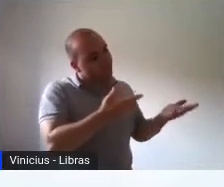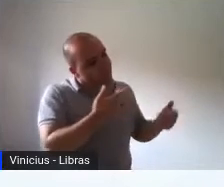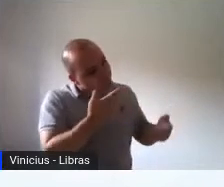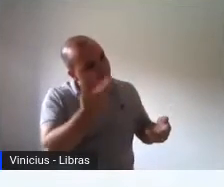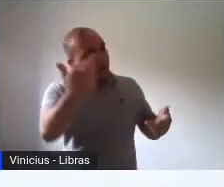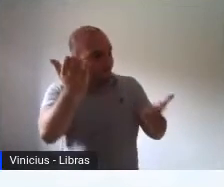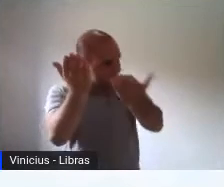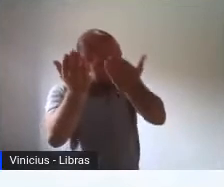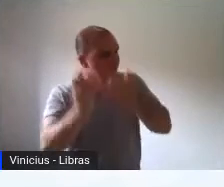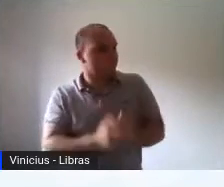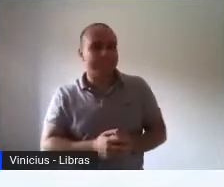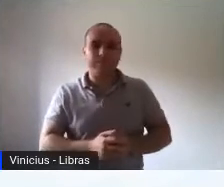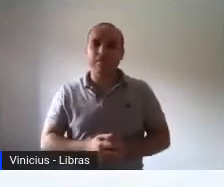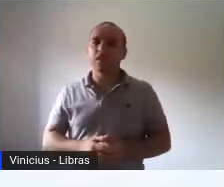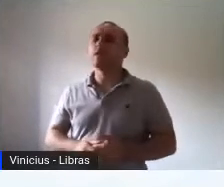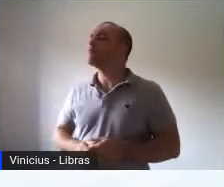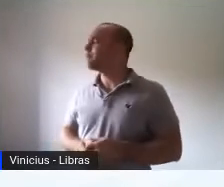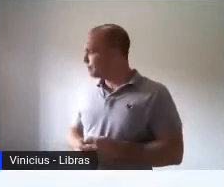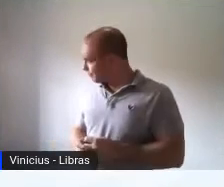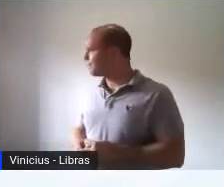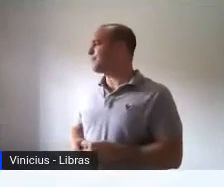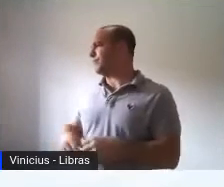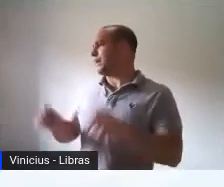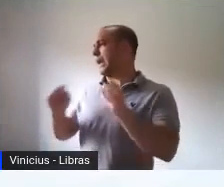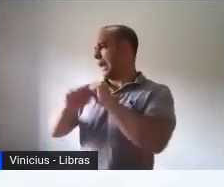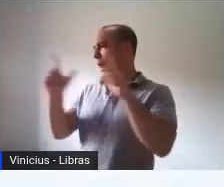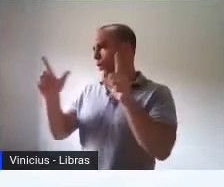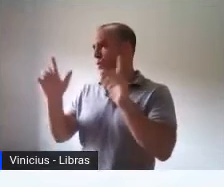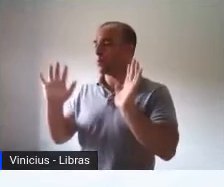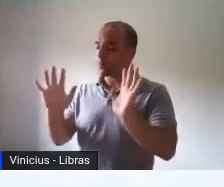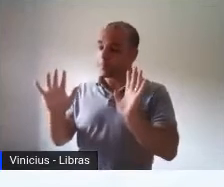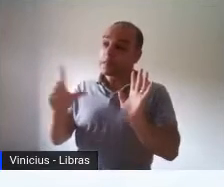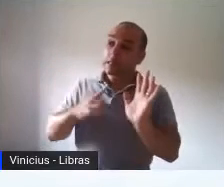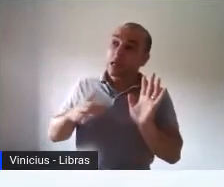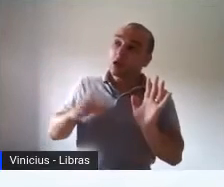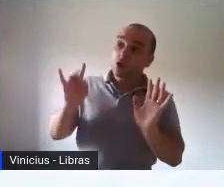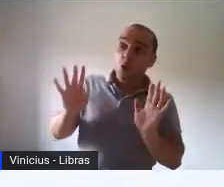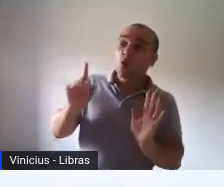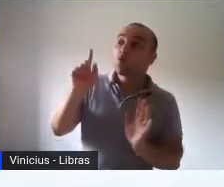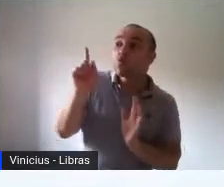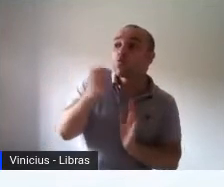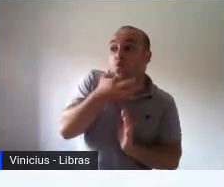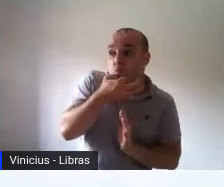trabalhadores. Eu quero fazer um comentário rapidinho sobre essa Claro, à questão política. vontade, Você falou à vontade.